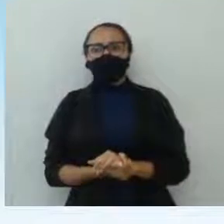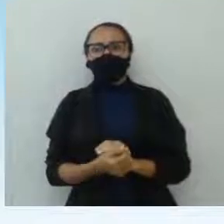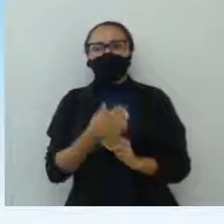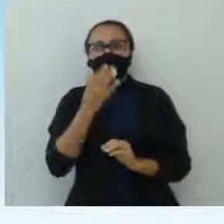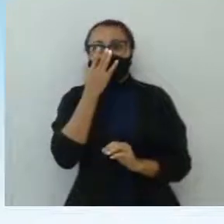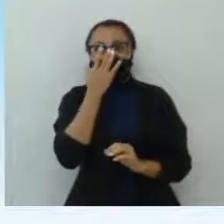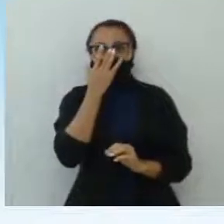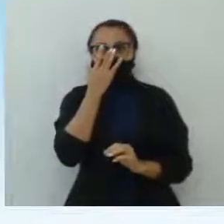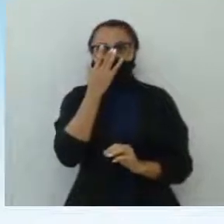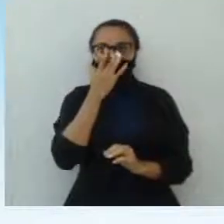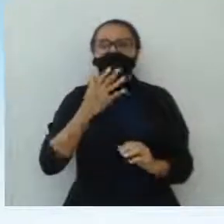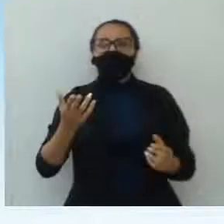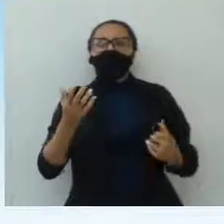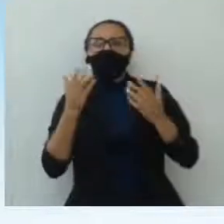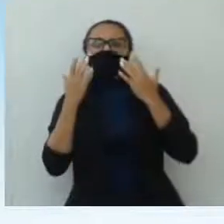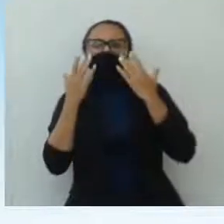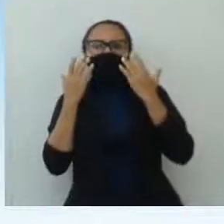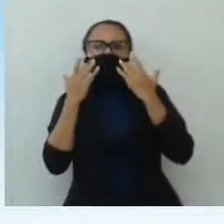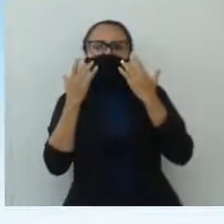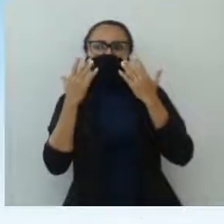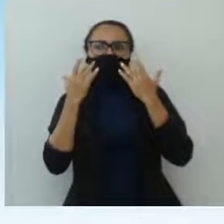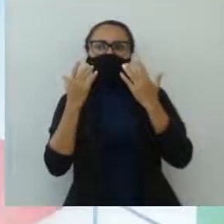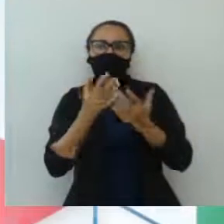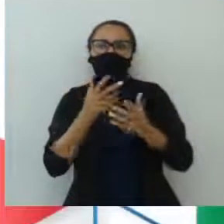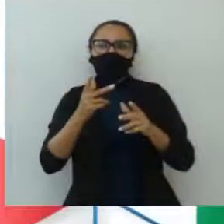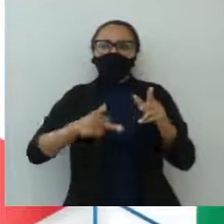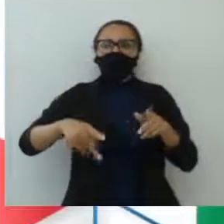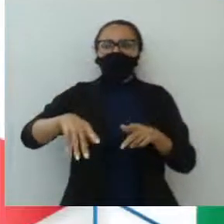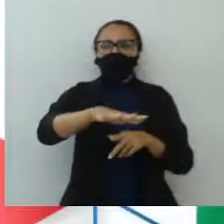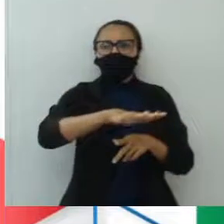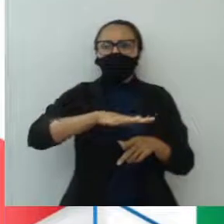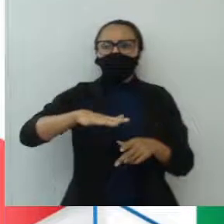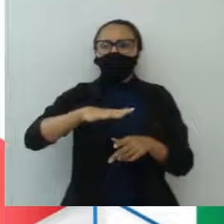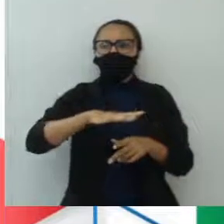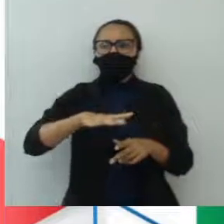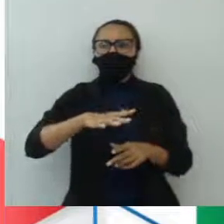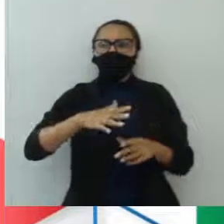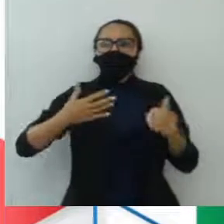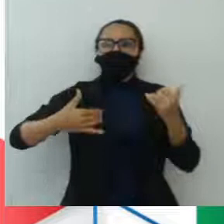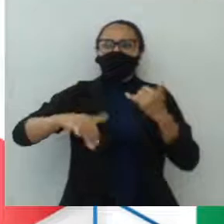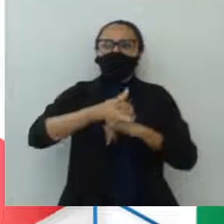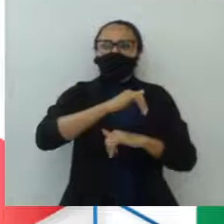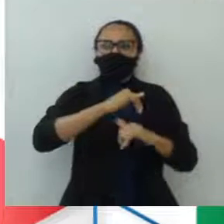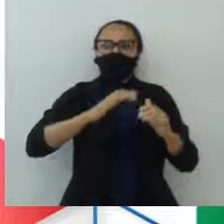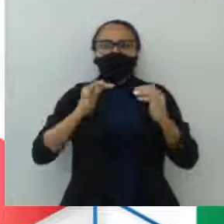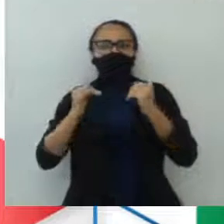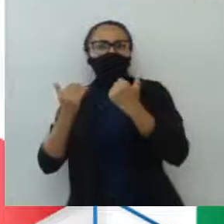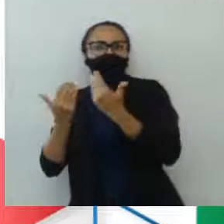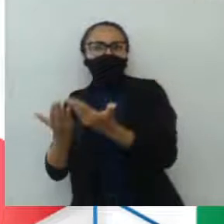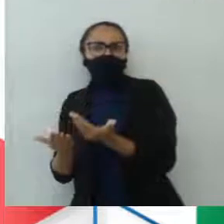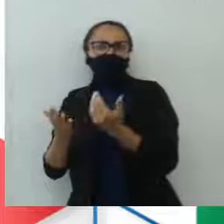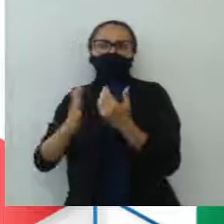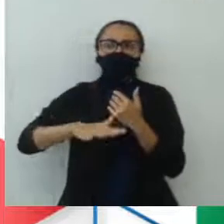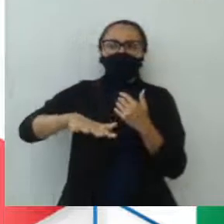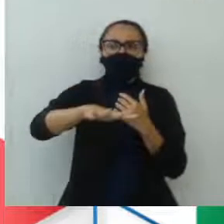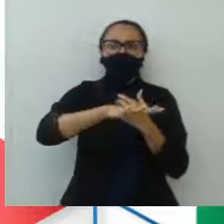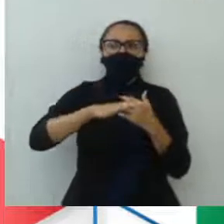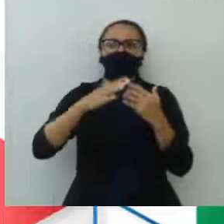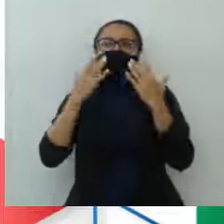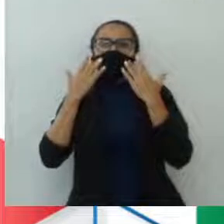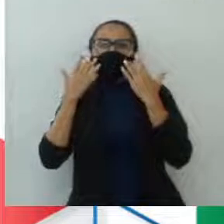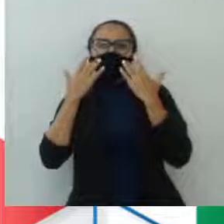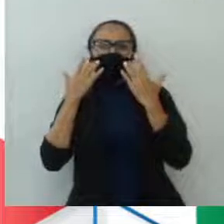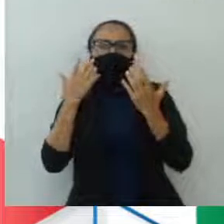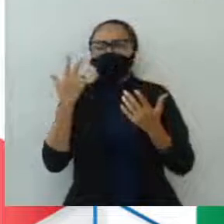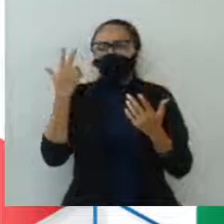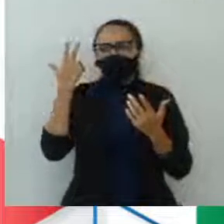segundo Artaud, o teatro deveria ser para o público uma estética de mágica e de energia, extrapolando os espaços teatrais